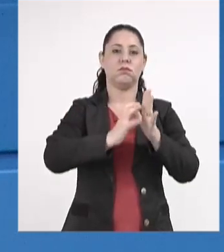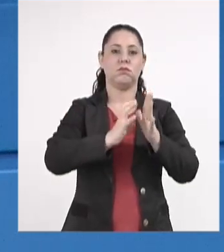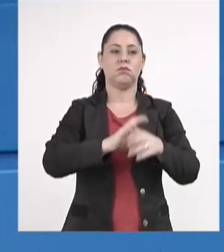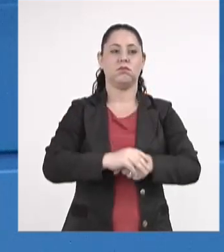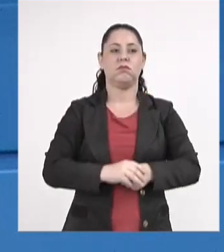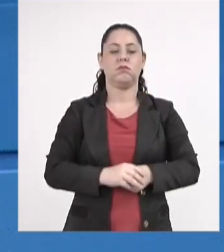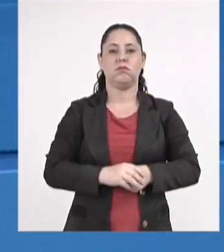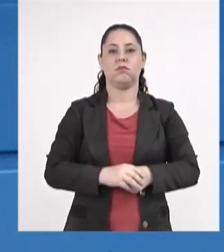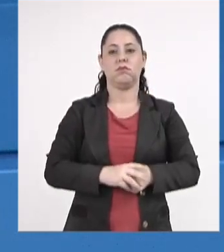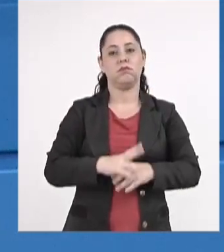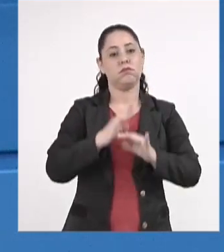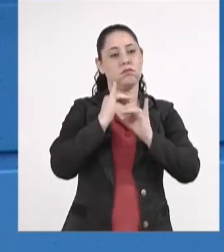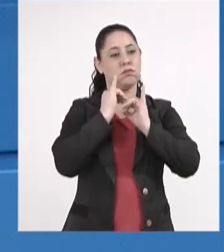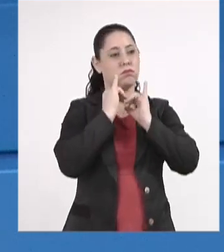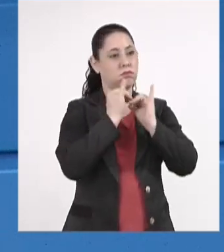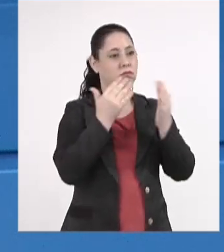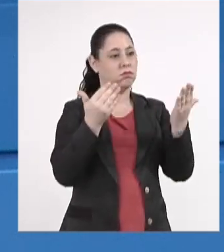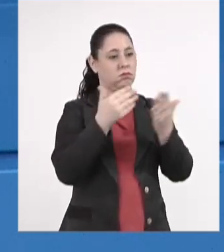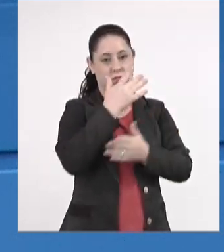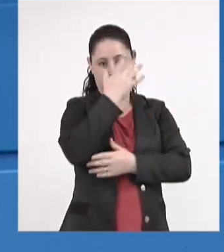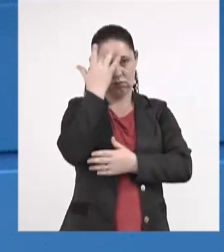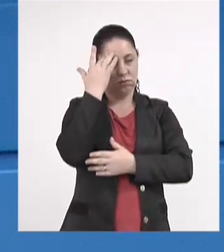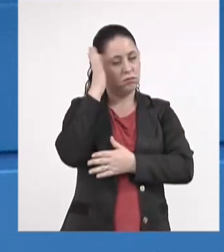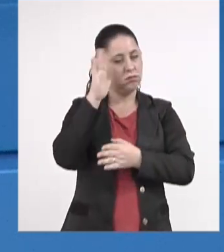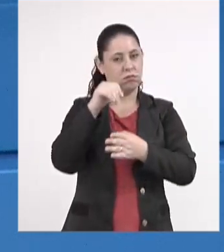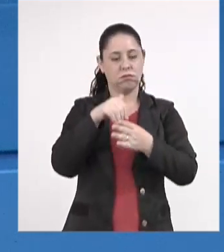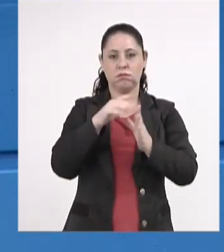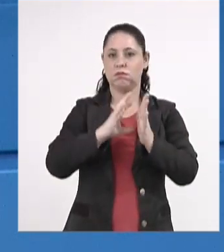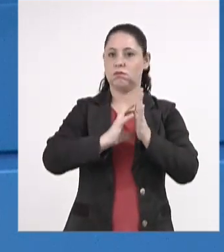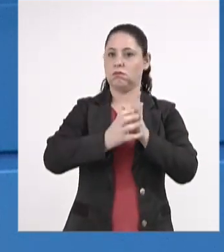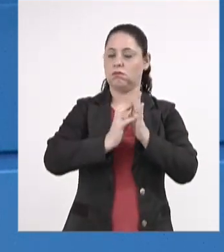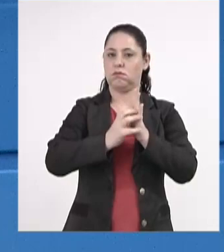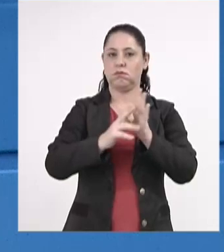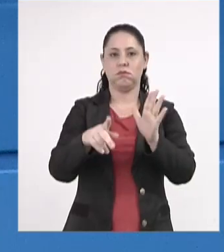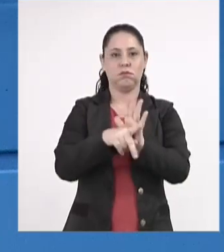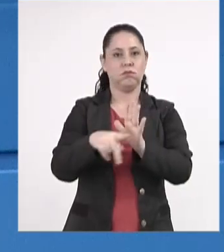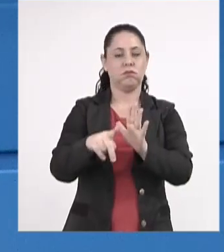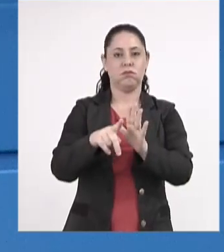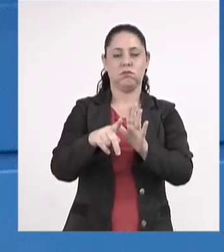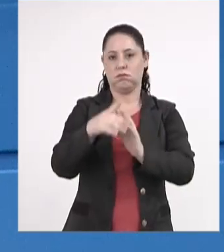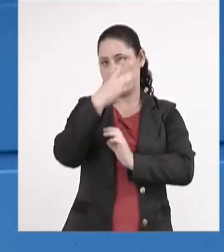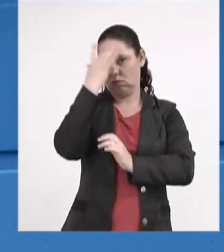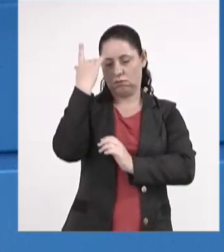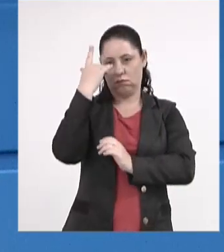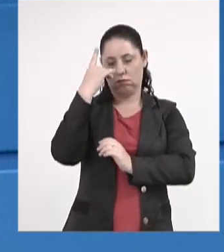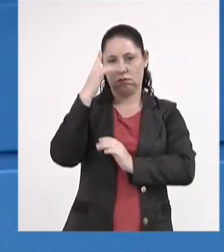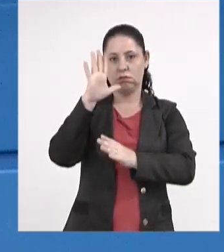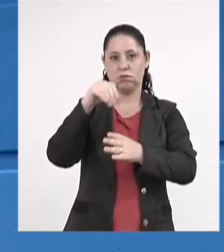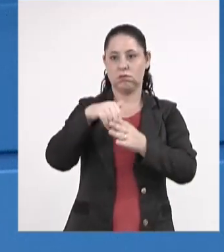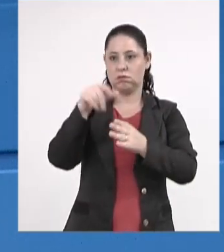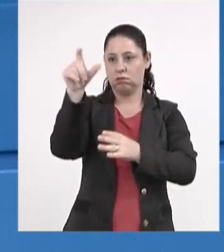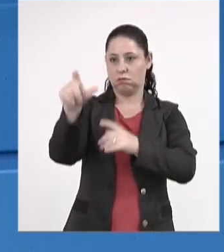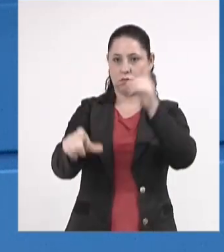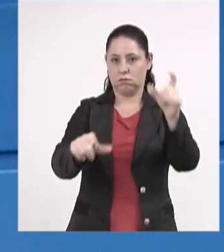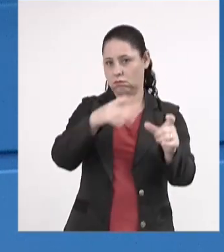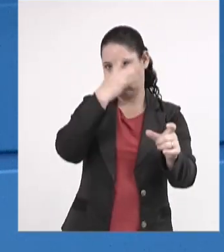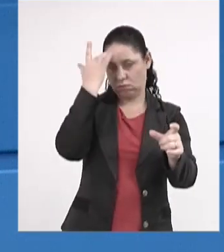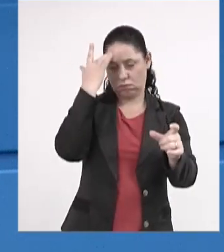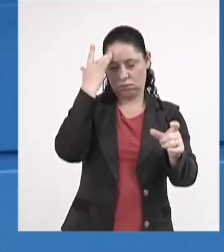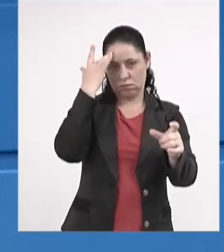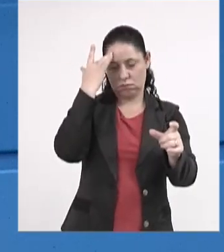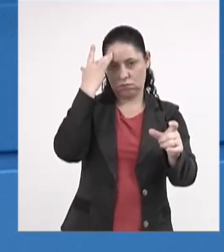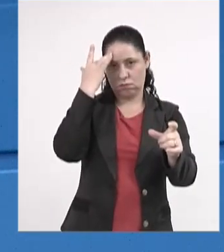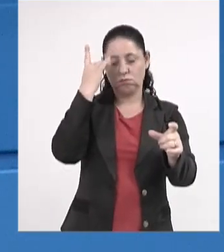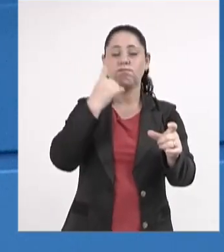eu digo para vossa excelência as pessoas não votam nos partidos as pessoas votam em pessoas e as